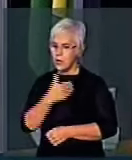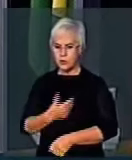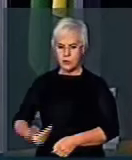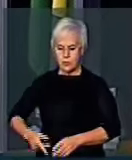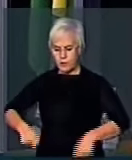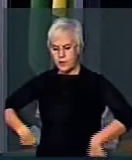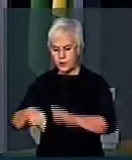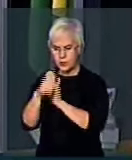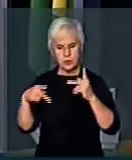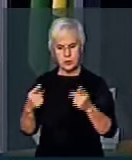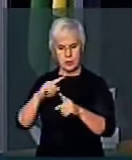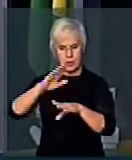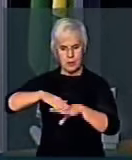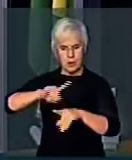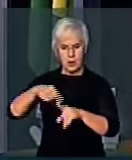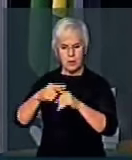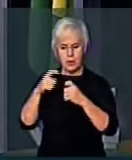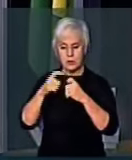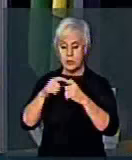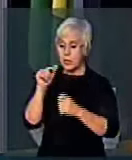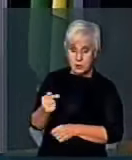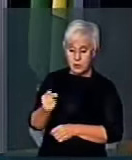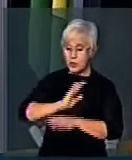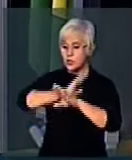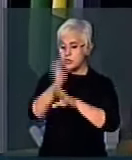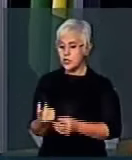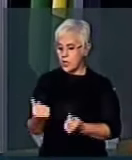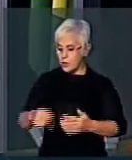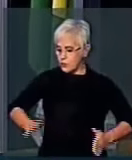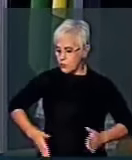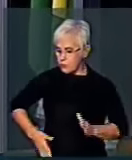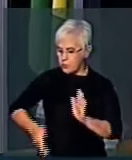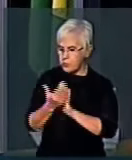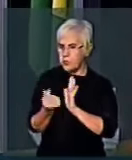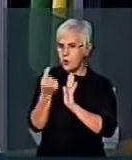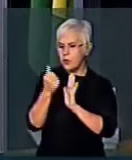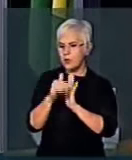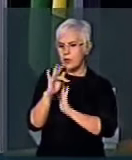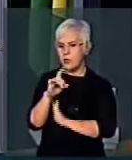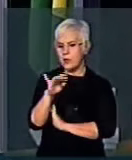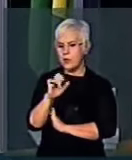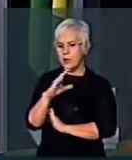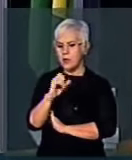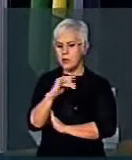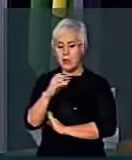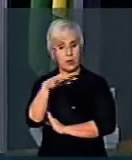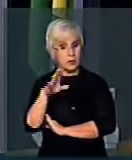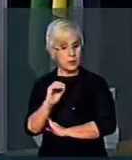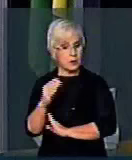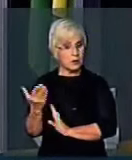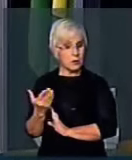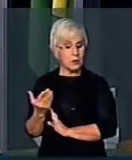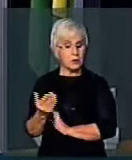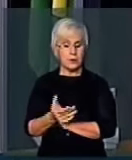tem gastado com esse programa, 7 vão diretamente para o bolso de Fidel Castro. 1 mil dizem que vão para uma